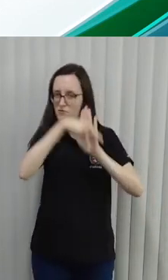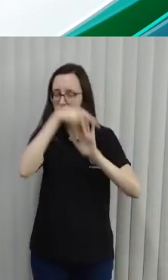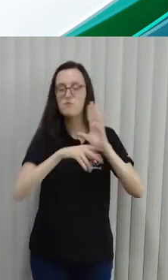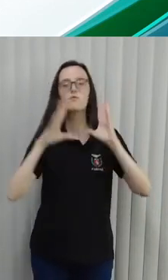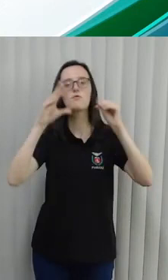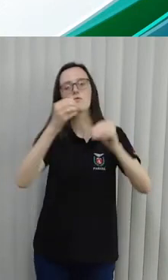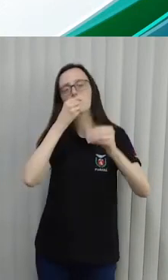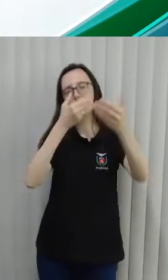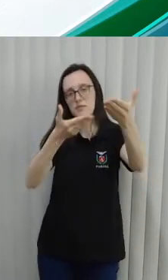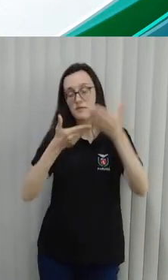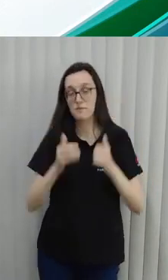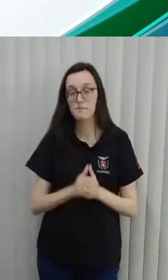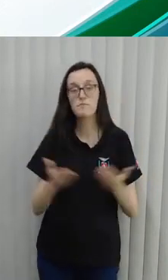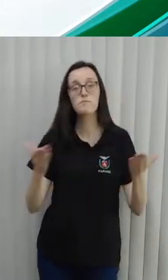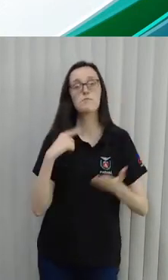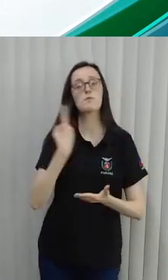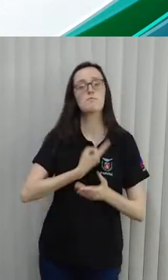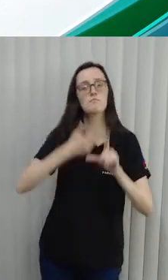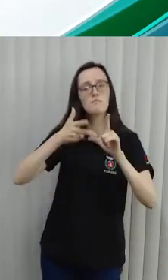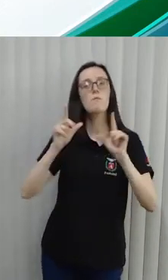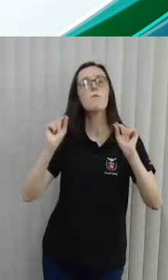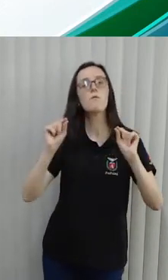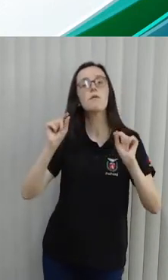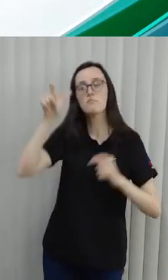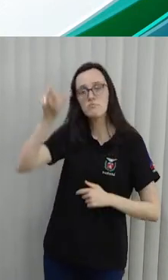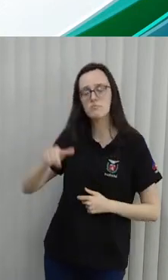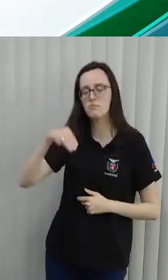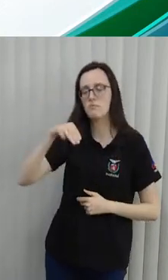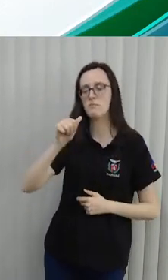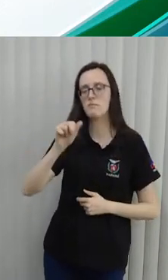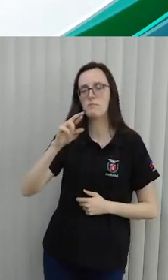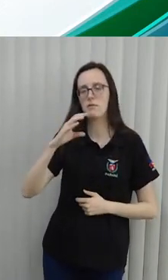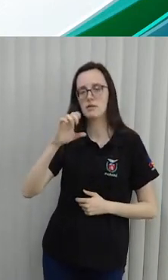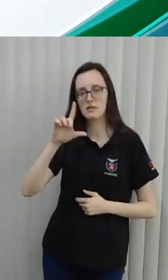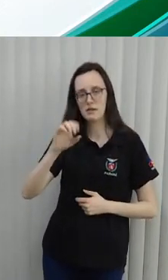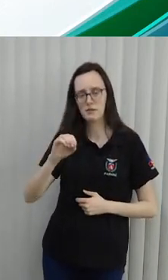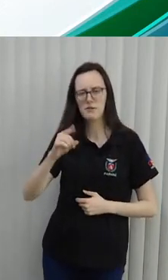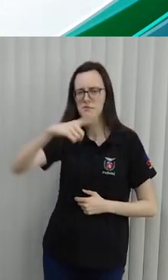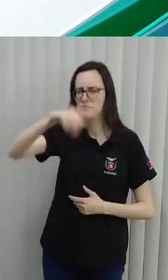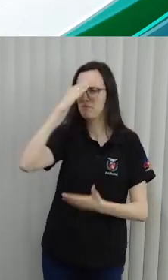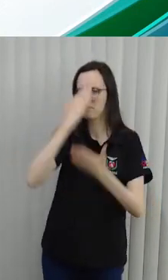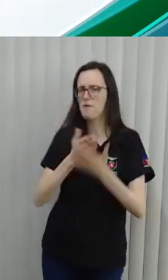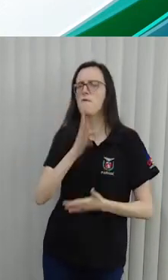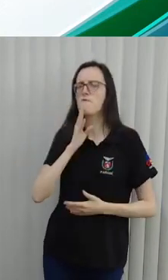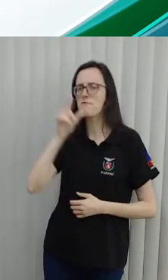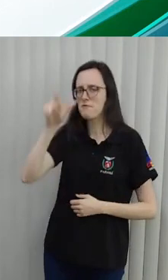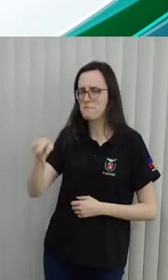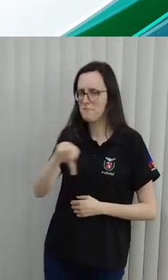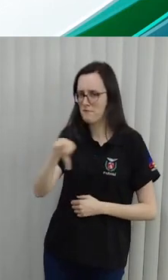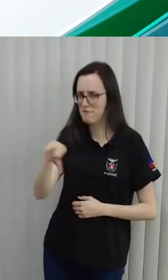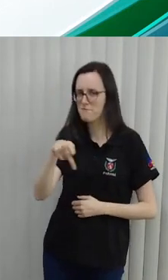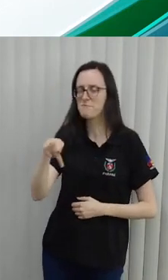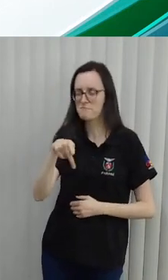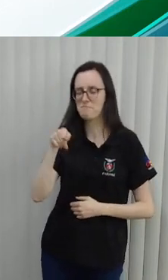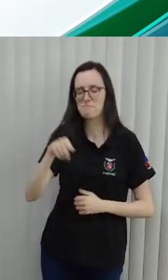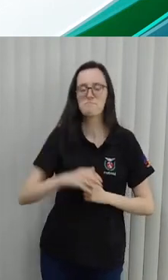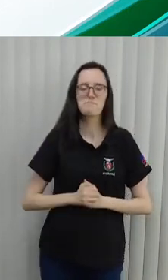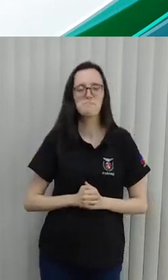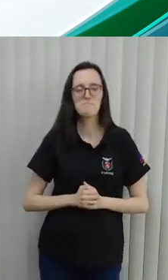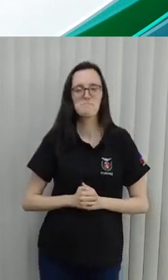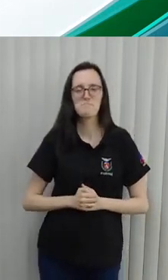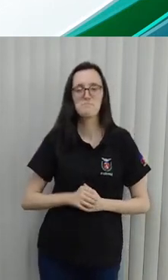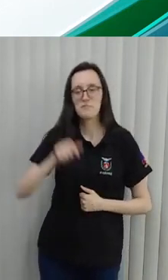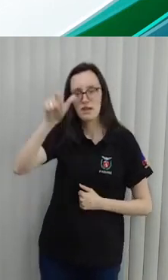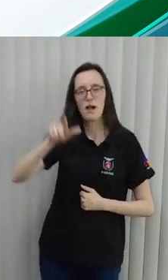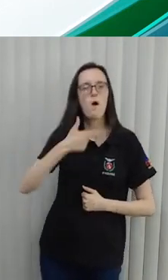sejam bem-vindos. Hoje a nossa live é com o Marcelo Paludetto, que vocês conhecem bastante, o professor Marcelo aí já